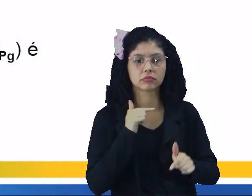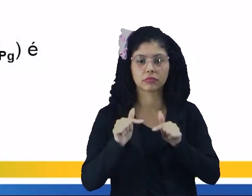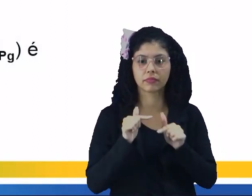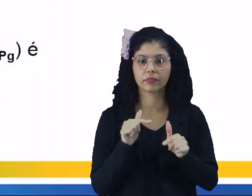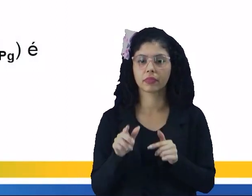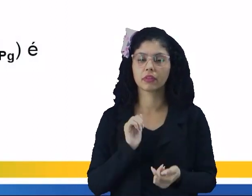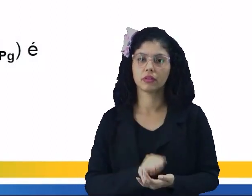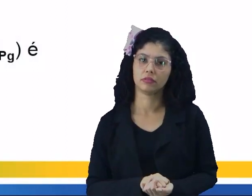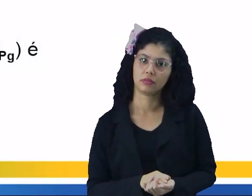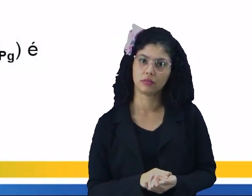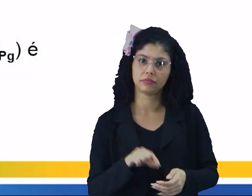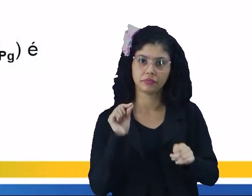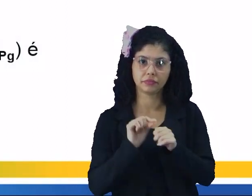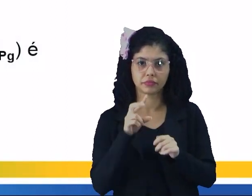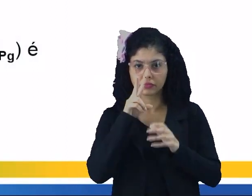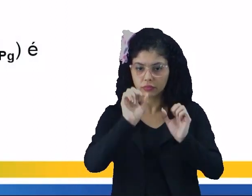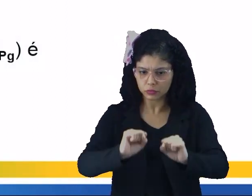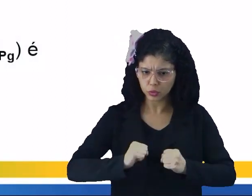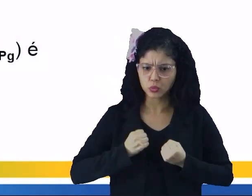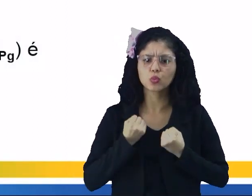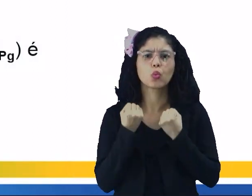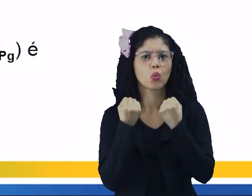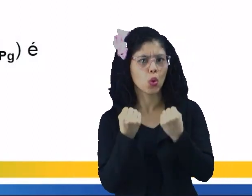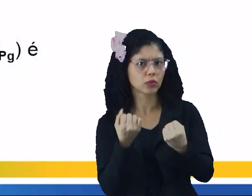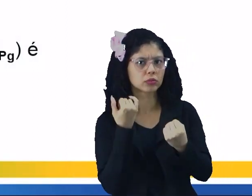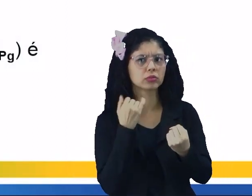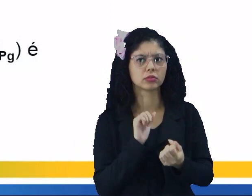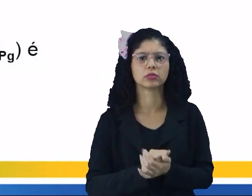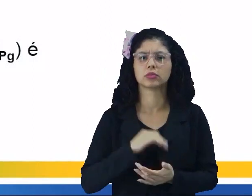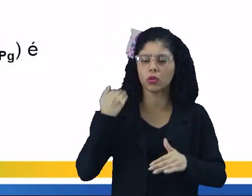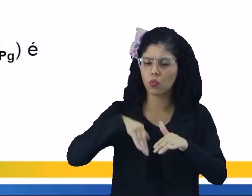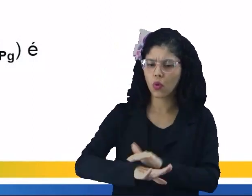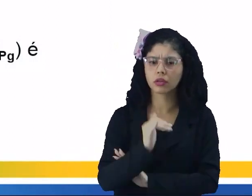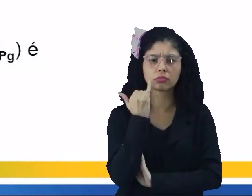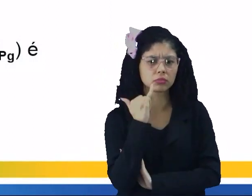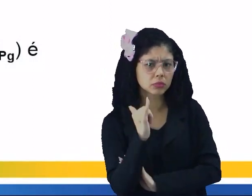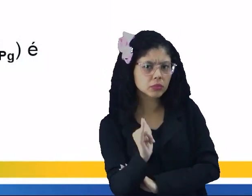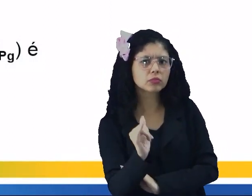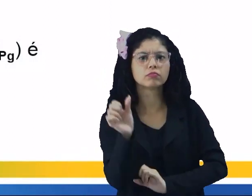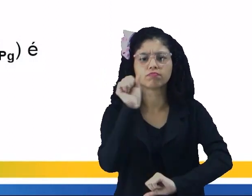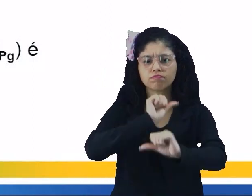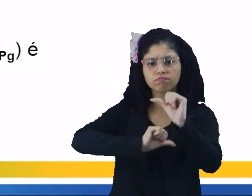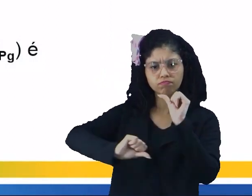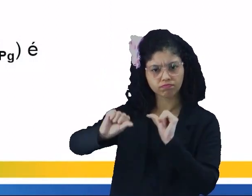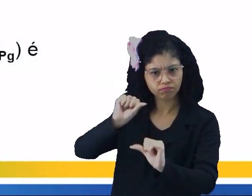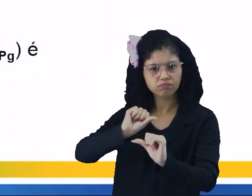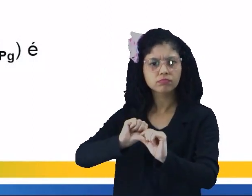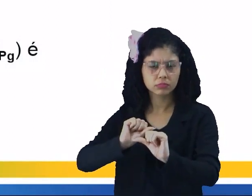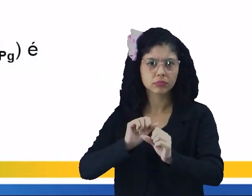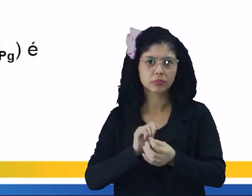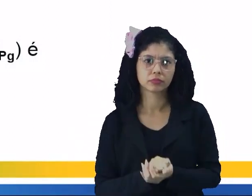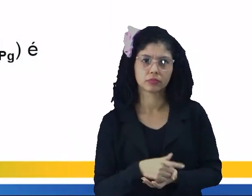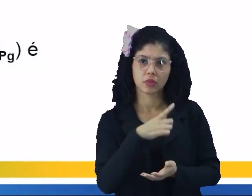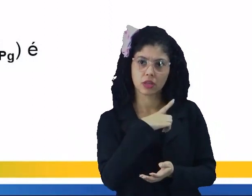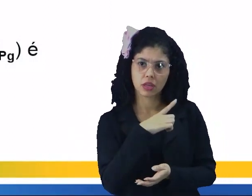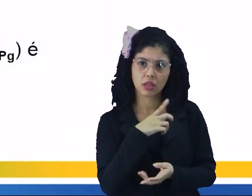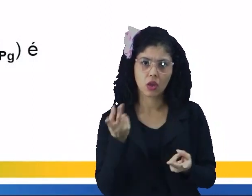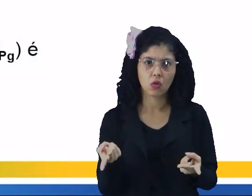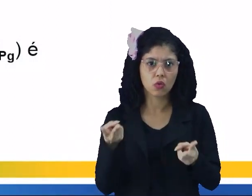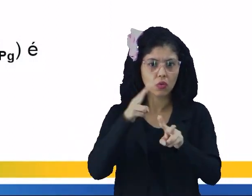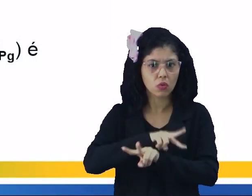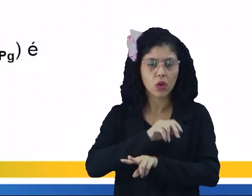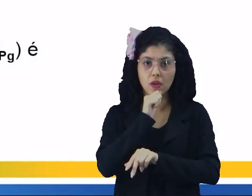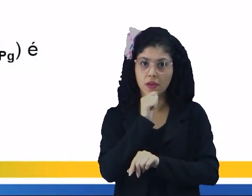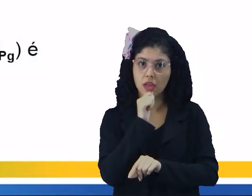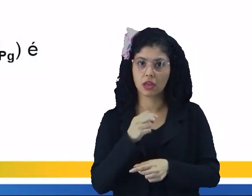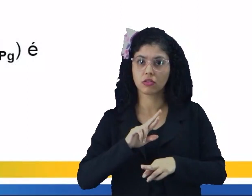com forças conservativas, né, que guardam energia para movimentos posteriores, a gente diz que há uma conversão